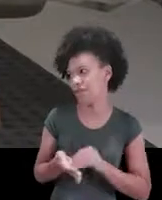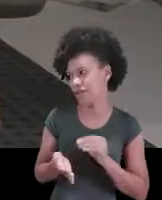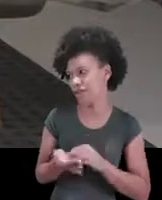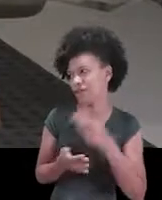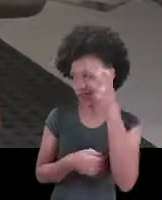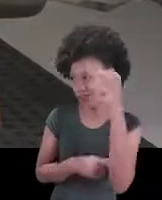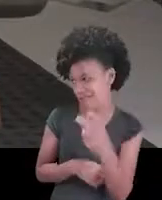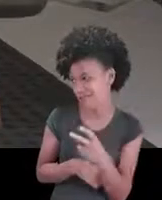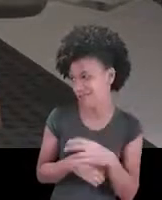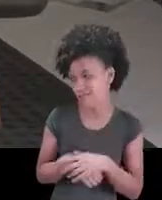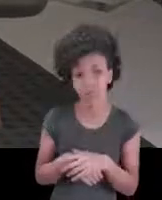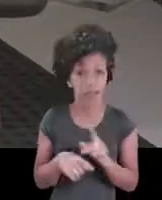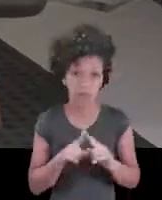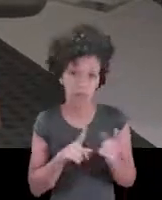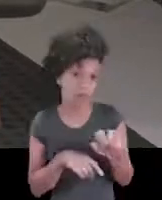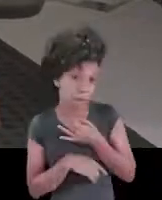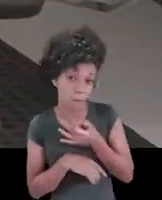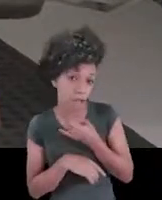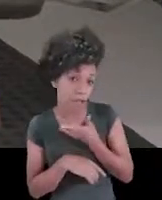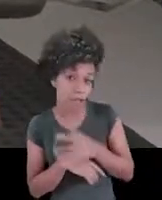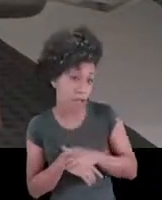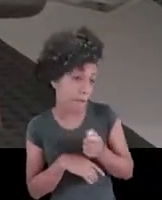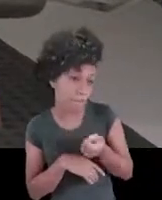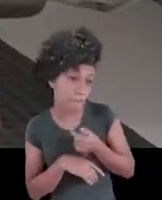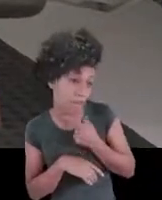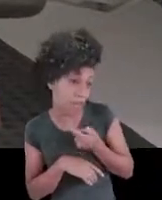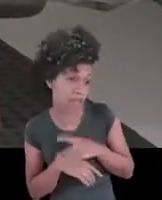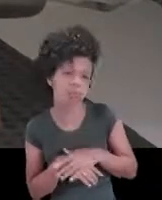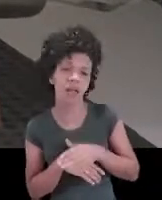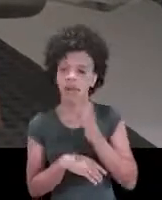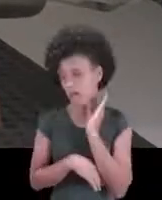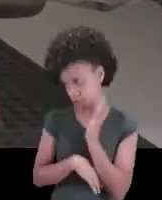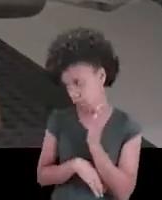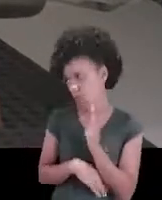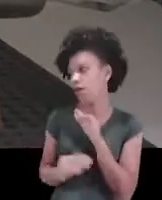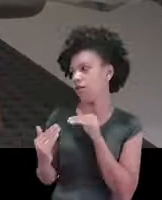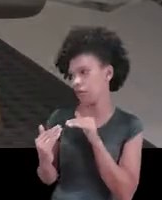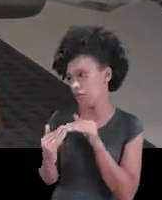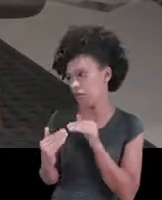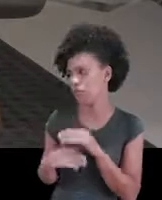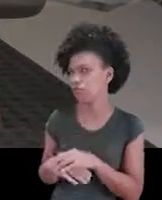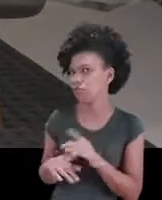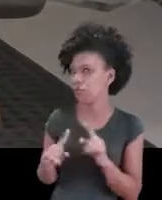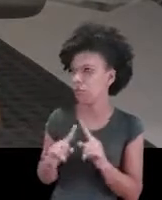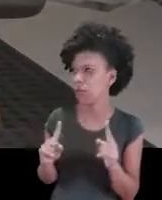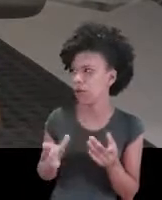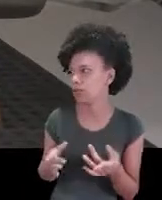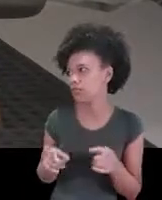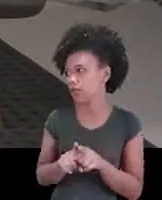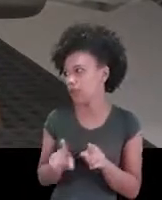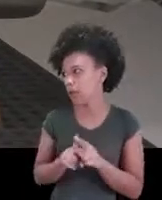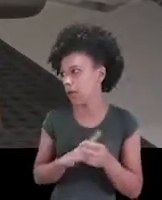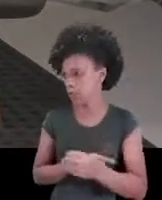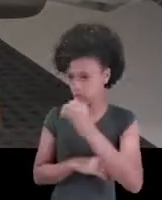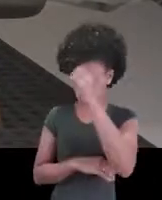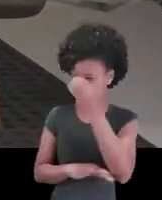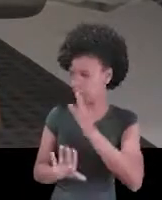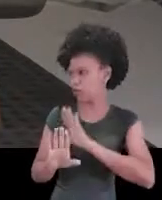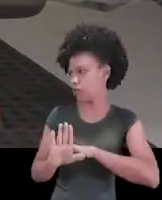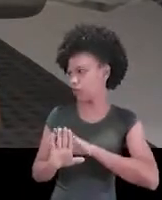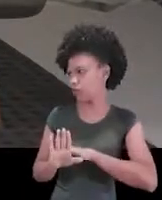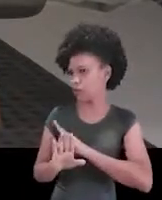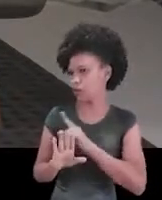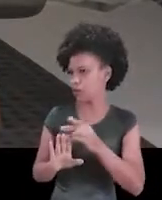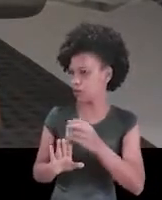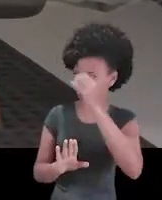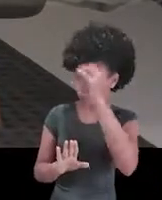foi piada negócio é pecado é burro é burro concordo mas tem também também ignorância por